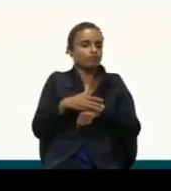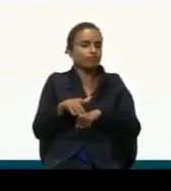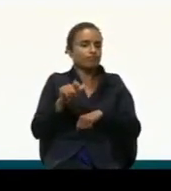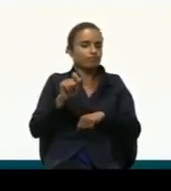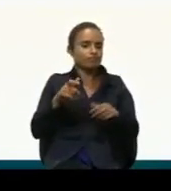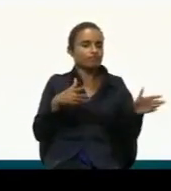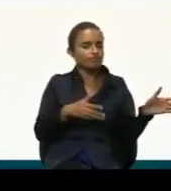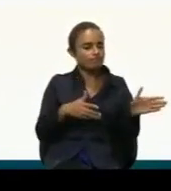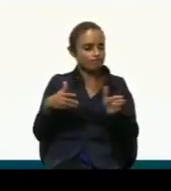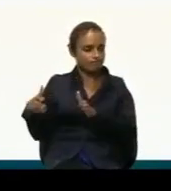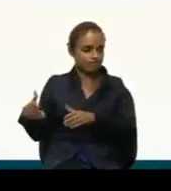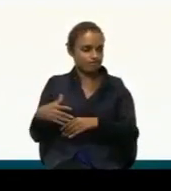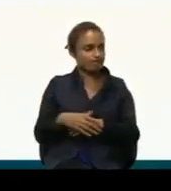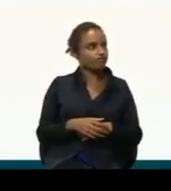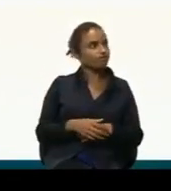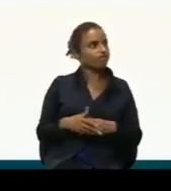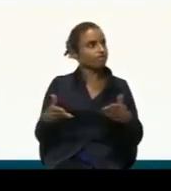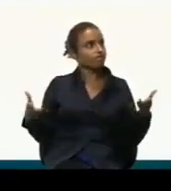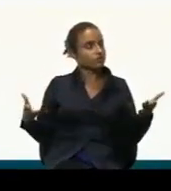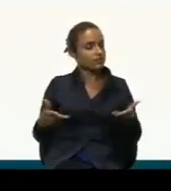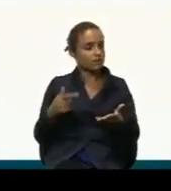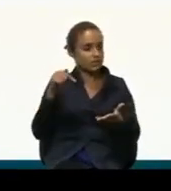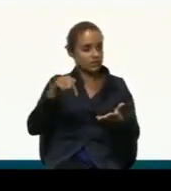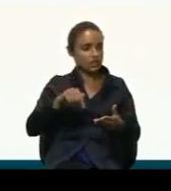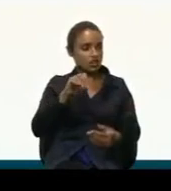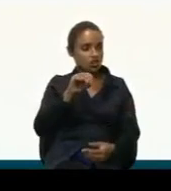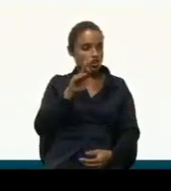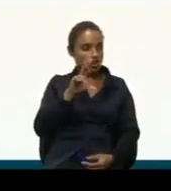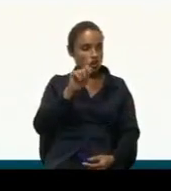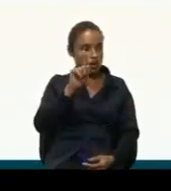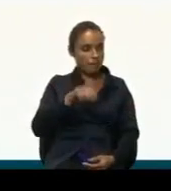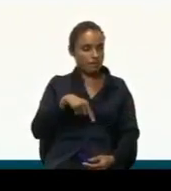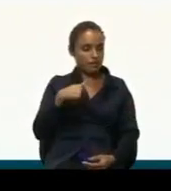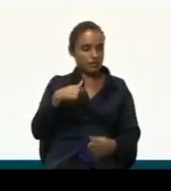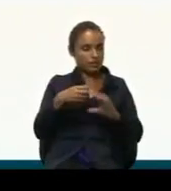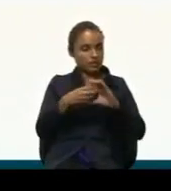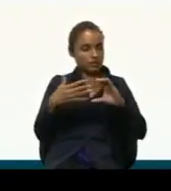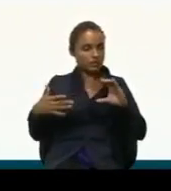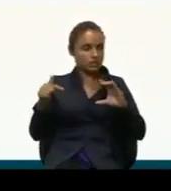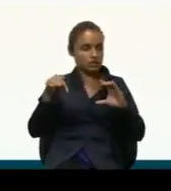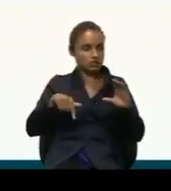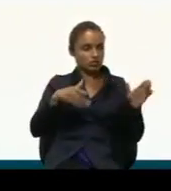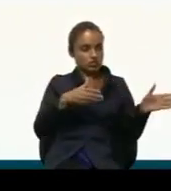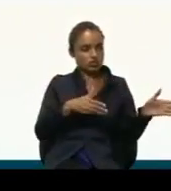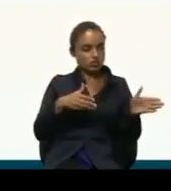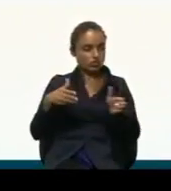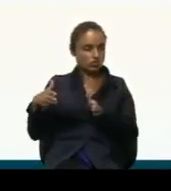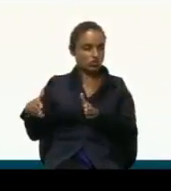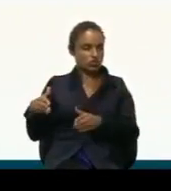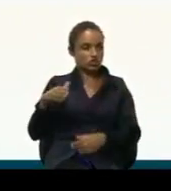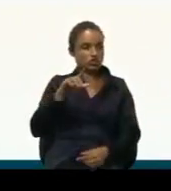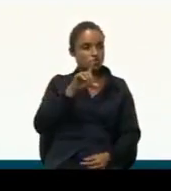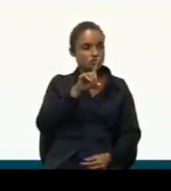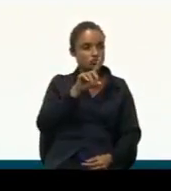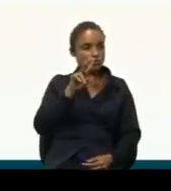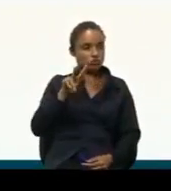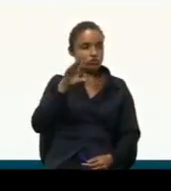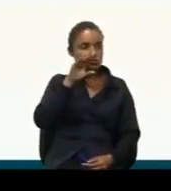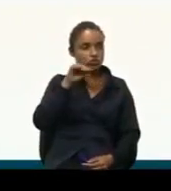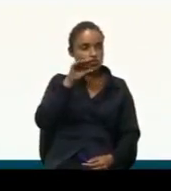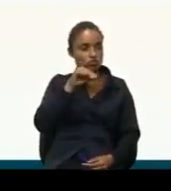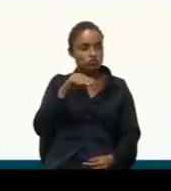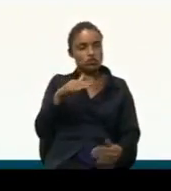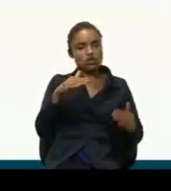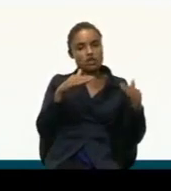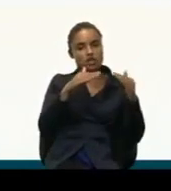isso. Então, olha só, considere uma determinada obra com as seguintes características. 12 funcionários que